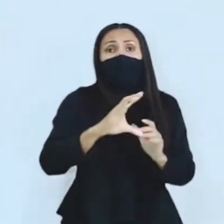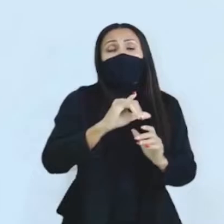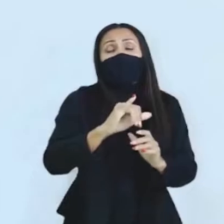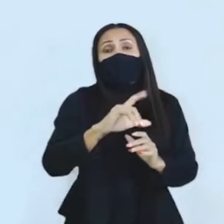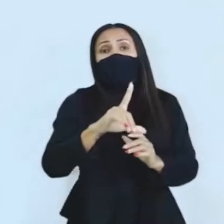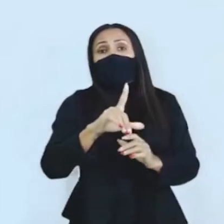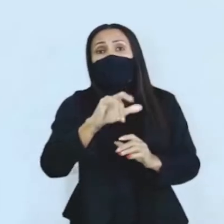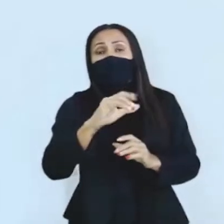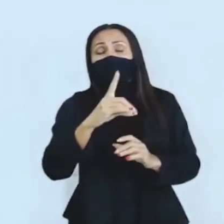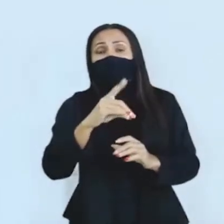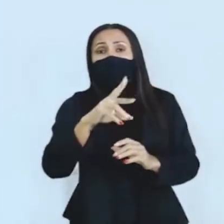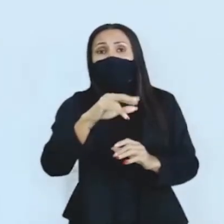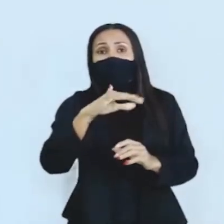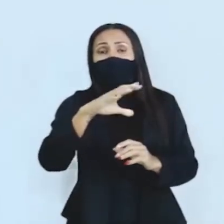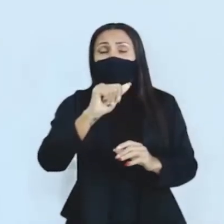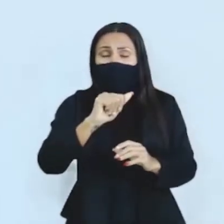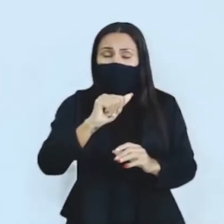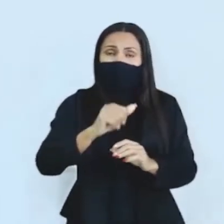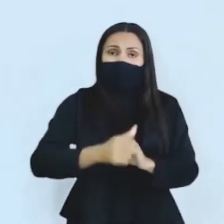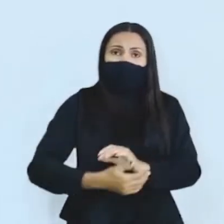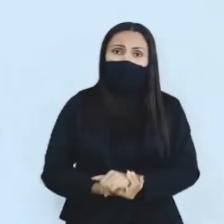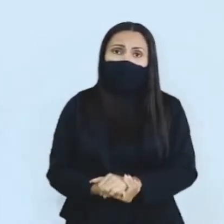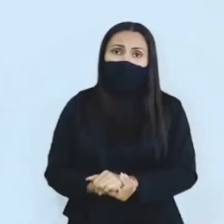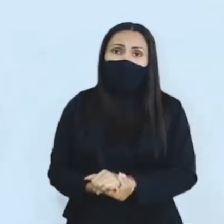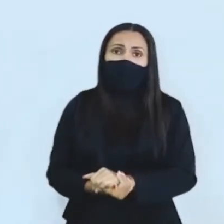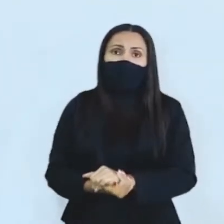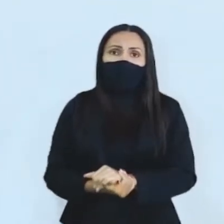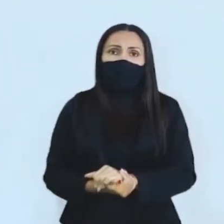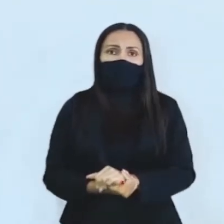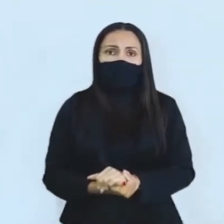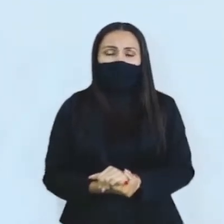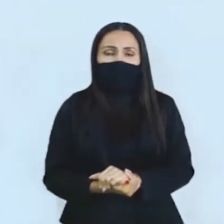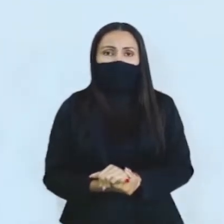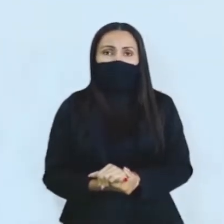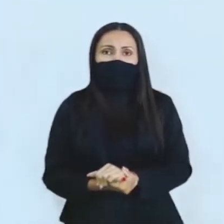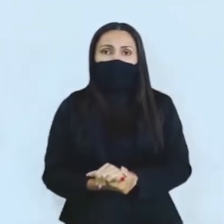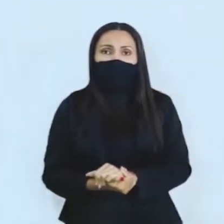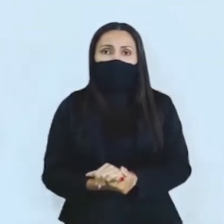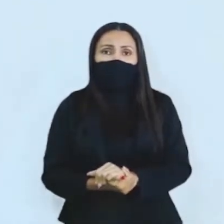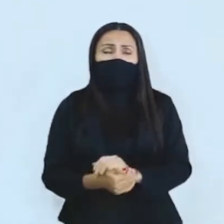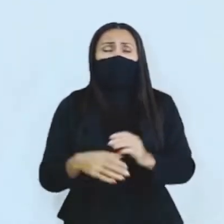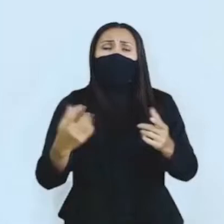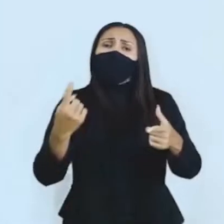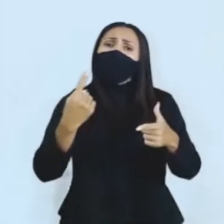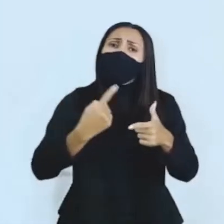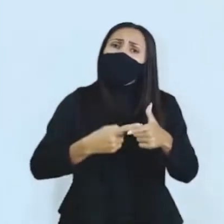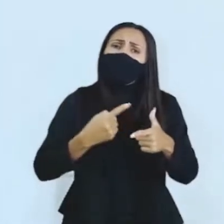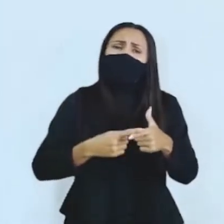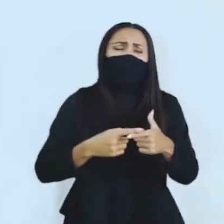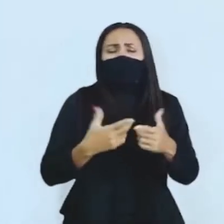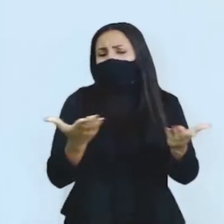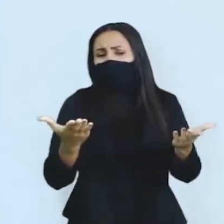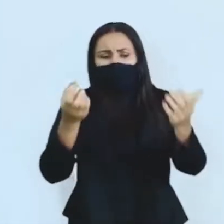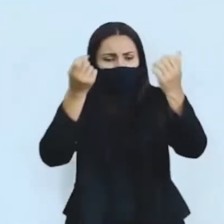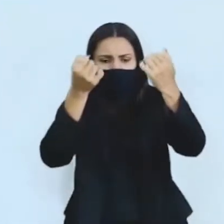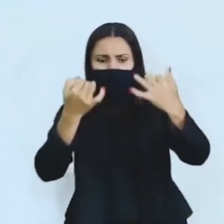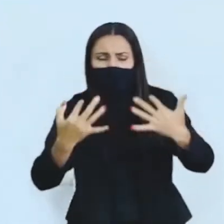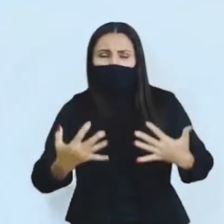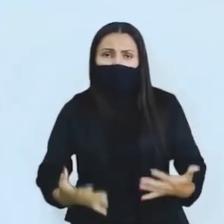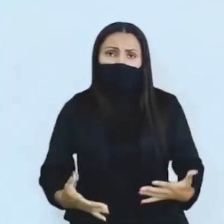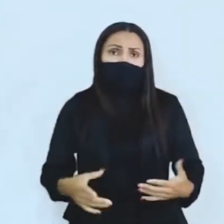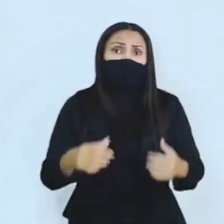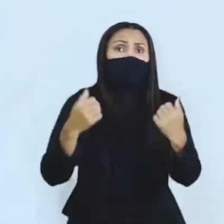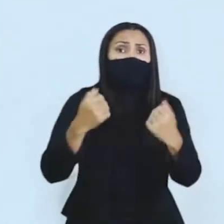dessa propriedade do paralelismo entre as projetantes. Então, por que nós estamos falando isso? Porque nós